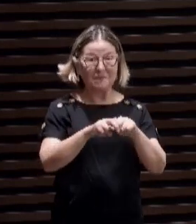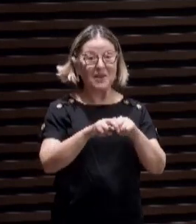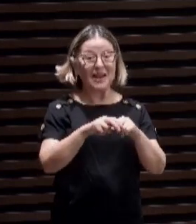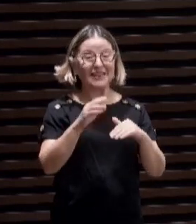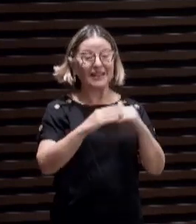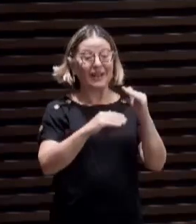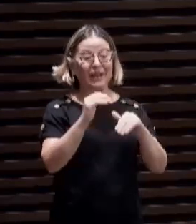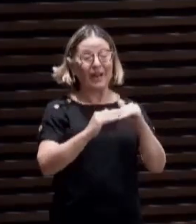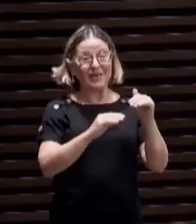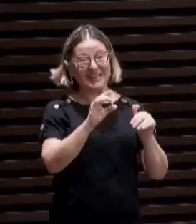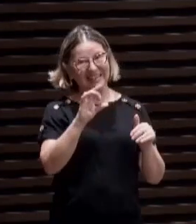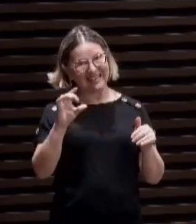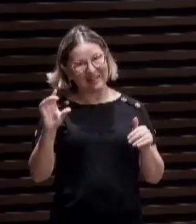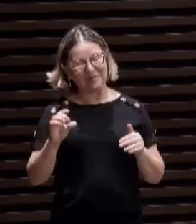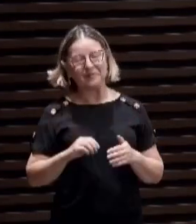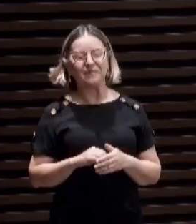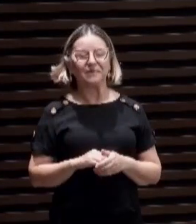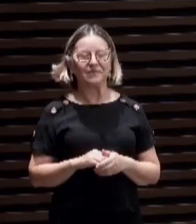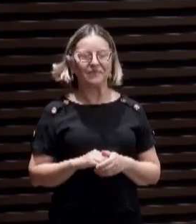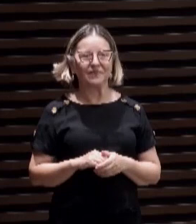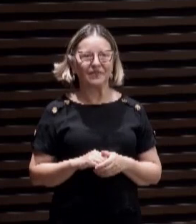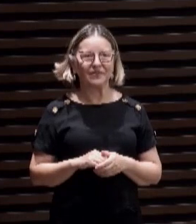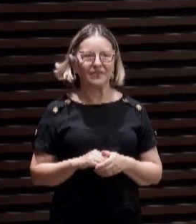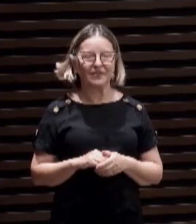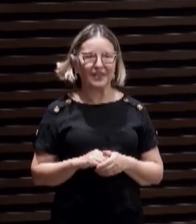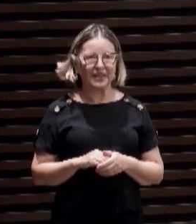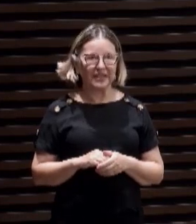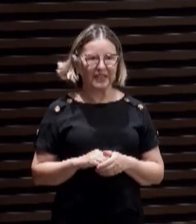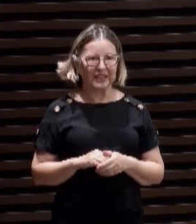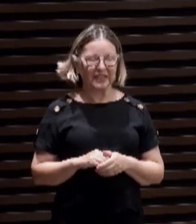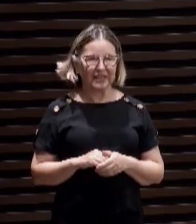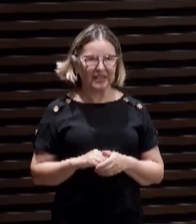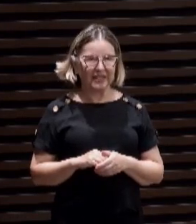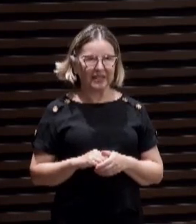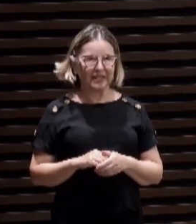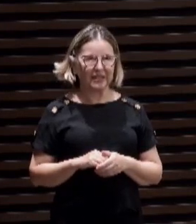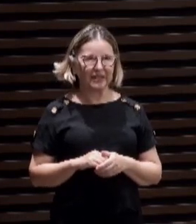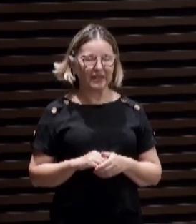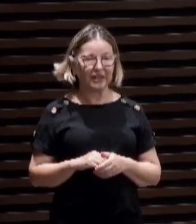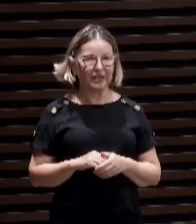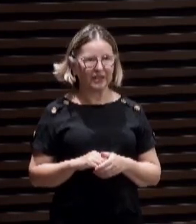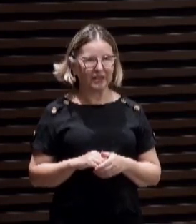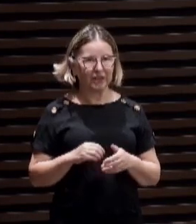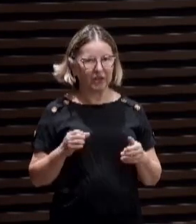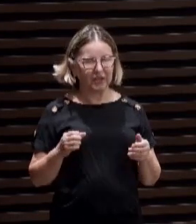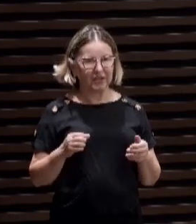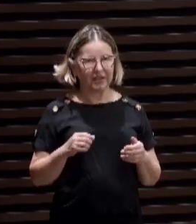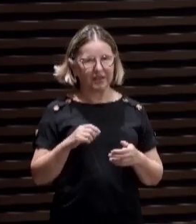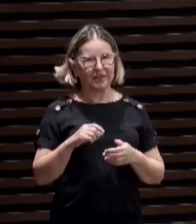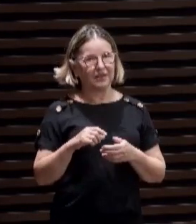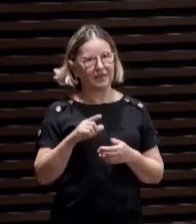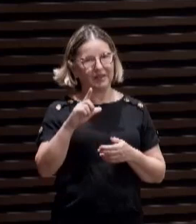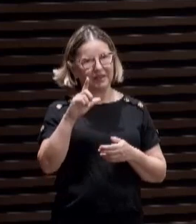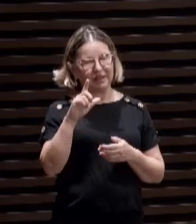menos 3 palavras no Antigo Testamento e uma no Novo Testamento que significam recompensa, gratidão